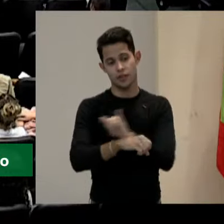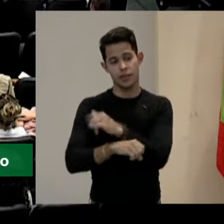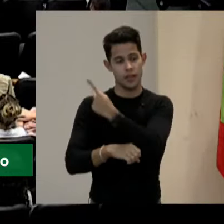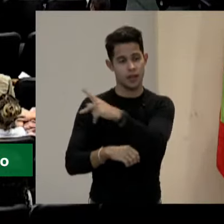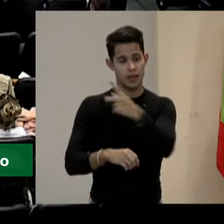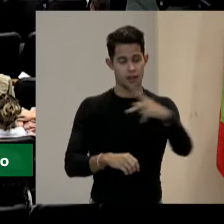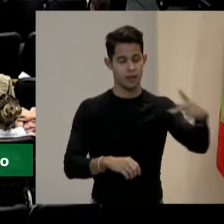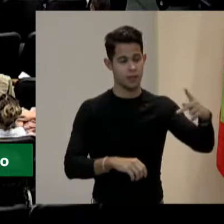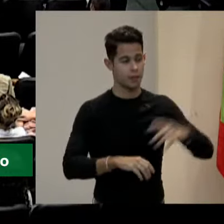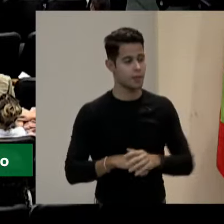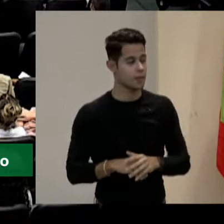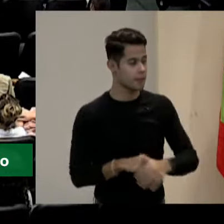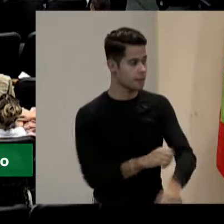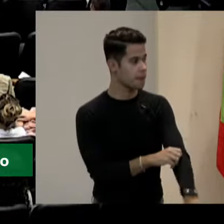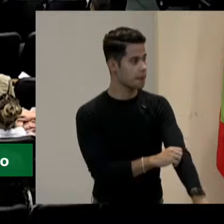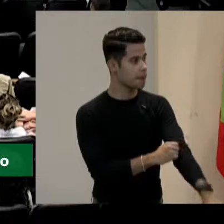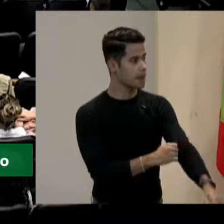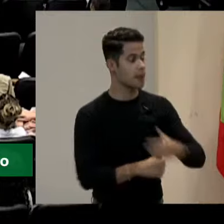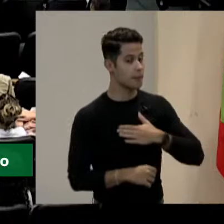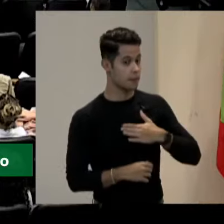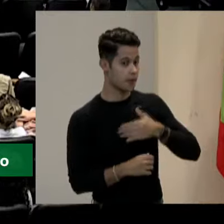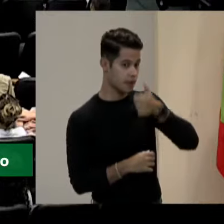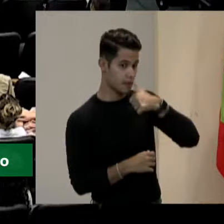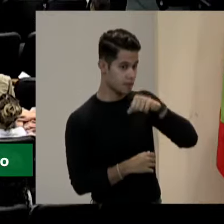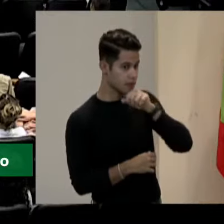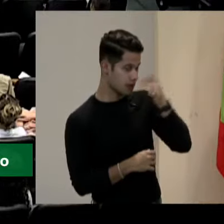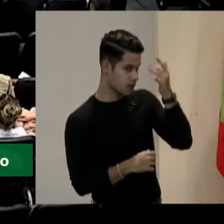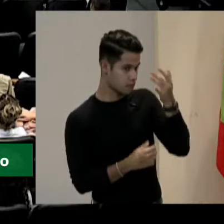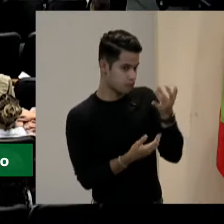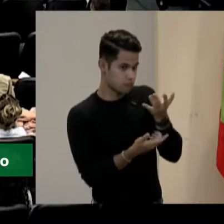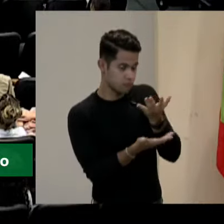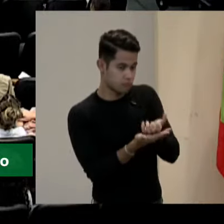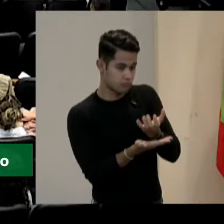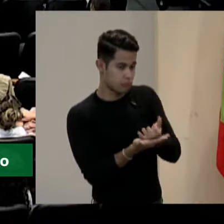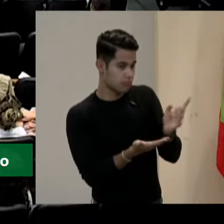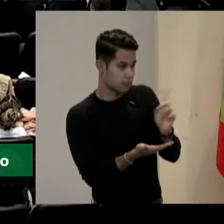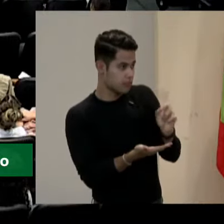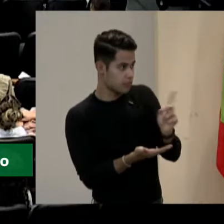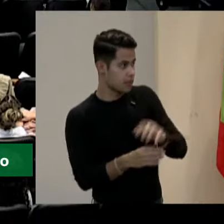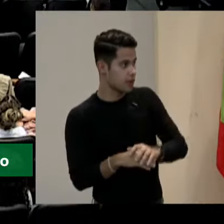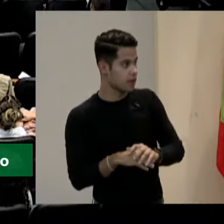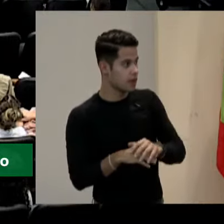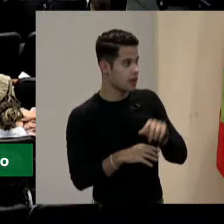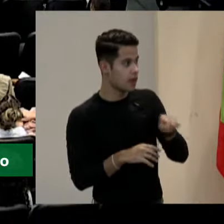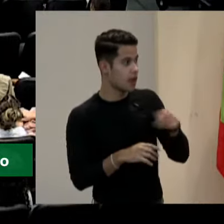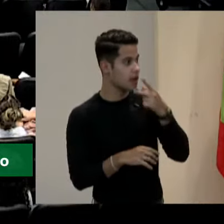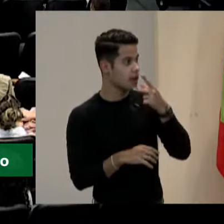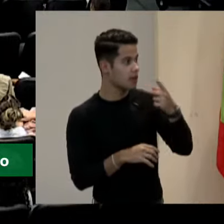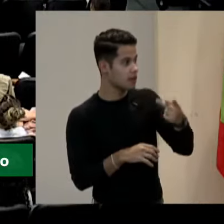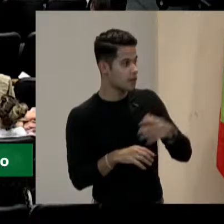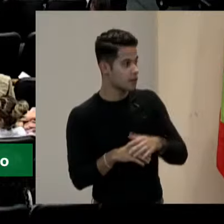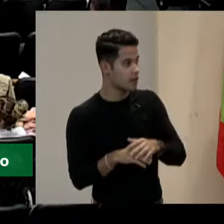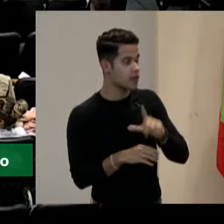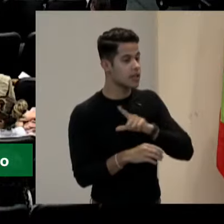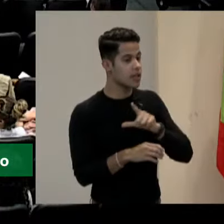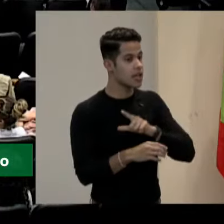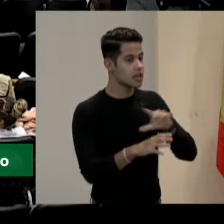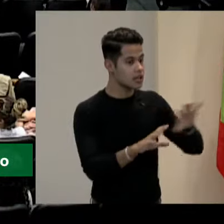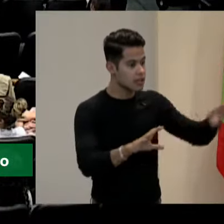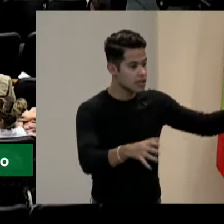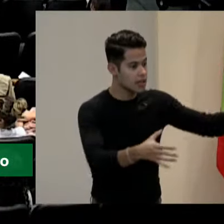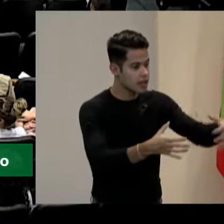mãe, embora não alfabetizada, ela já correu e falou assim, então, que tal nós aproveitarmos que a gente tem uma grande colheita e a